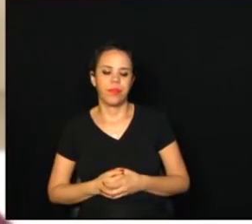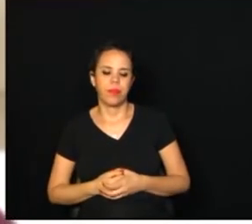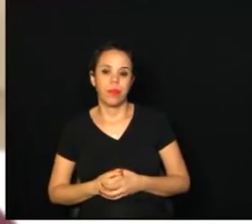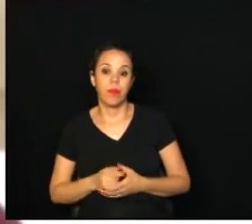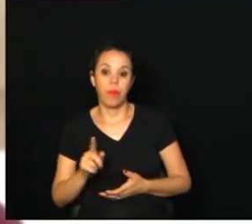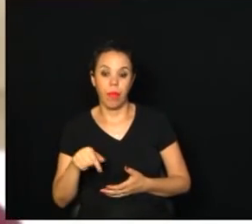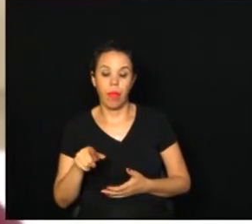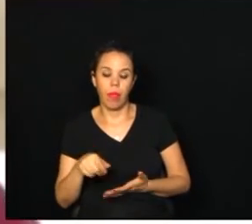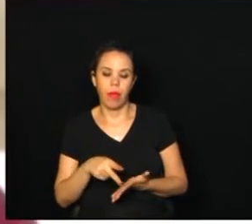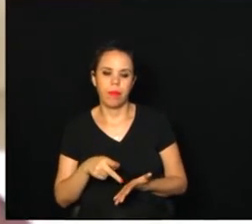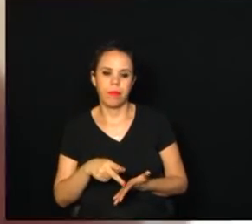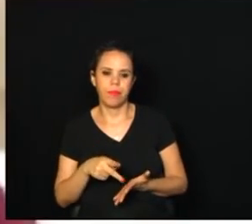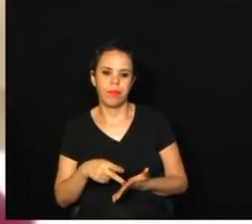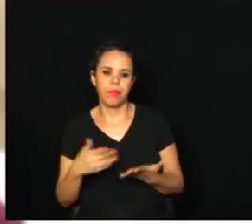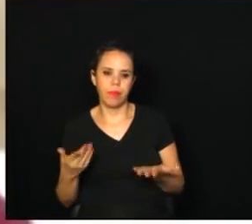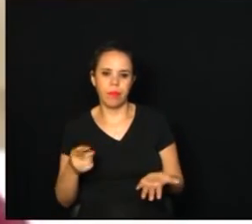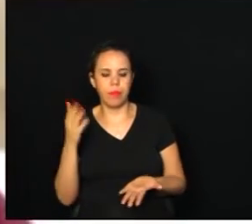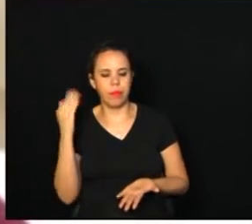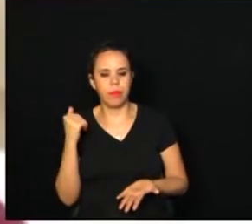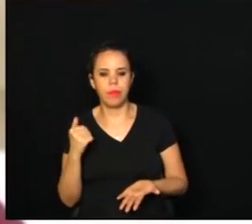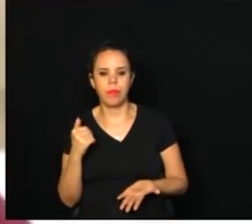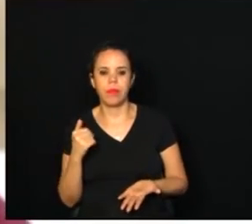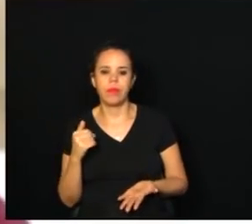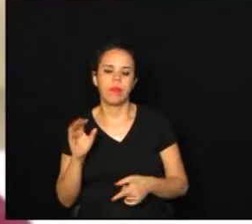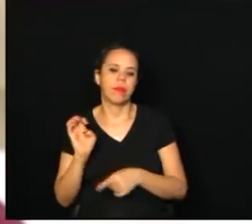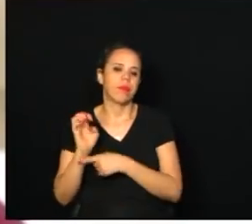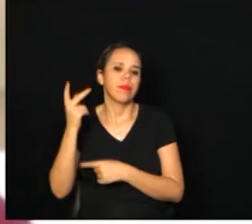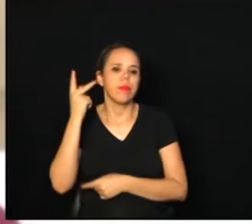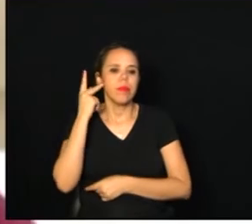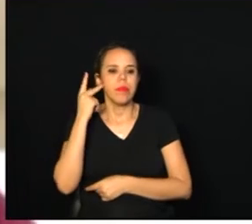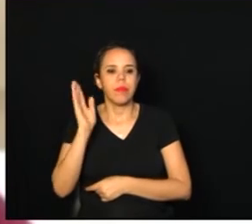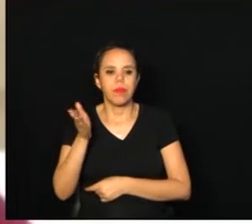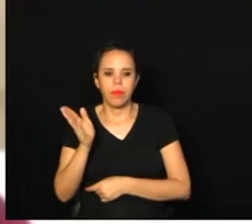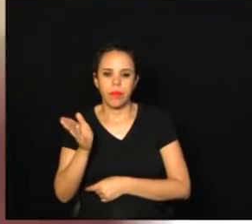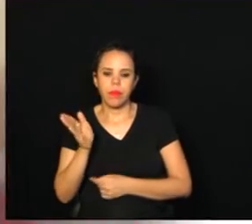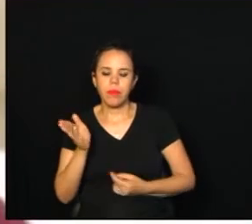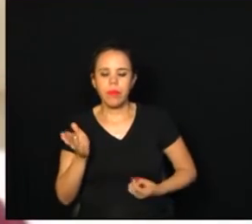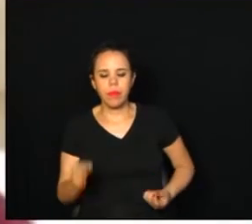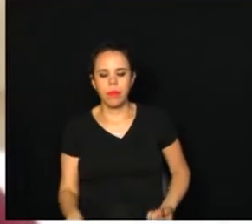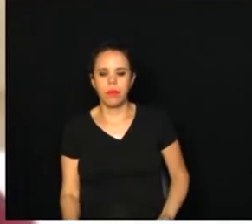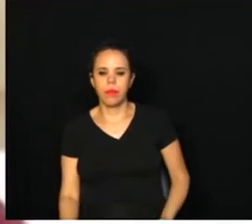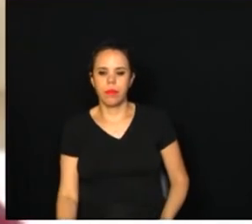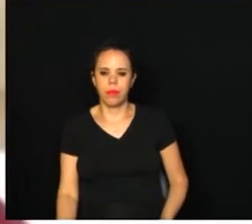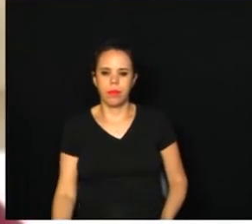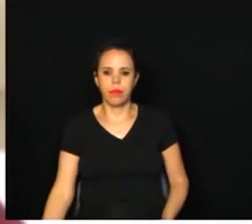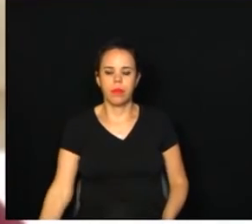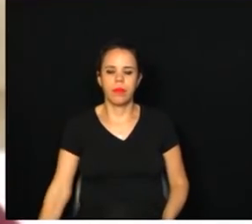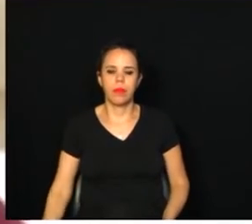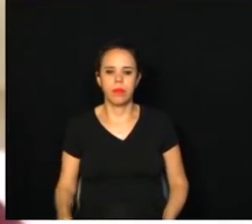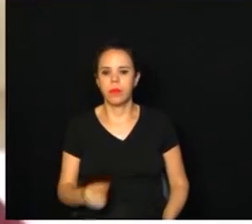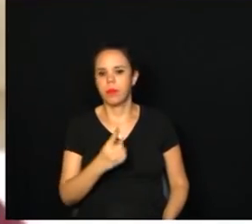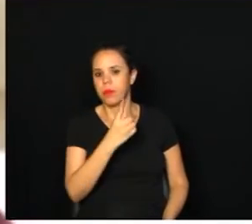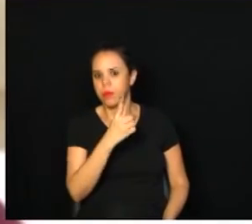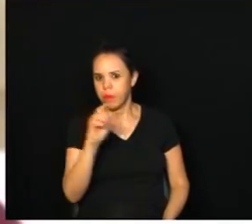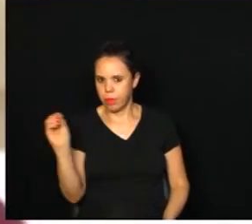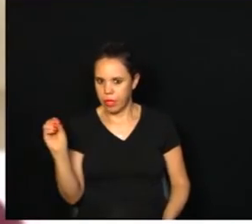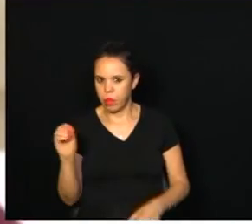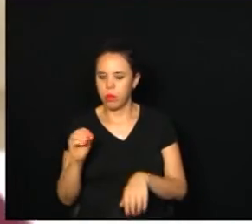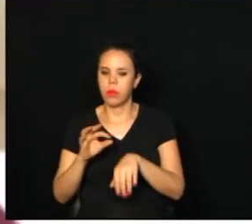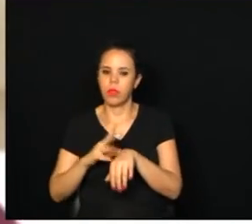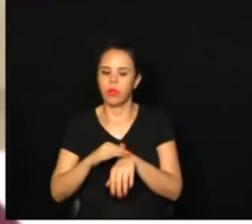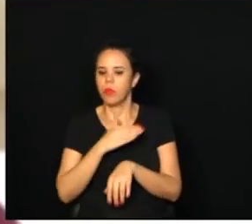Vai depender da causa da trombose. Mas se a mãe que teve essa trombose foi descoberta essa